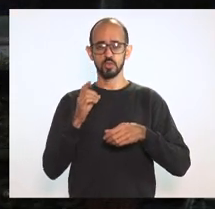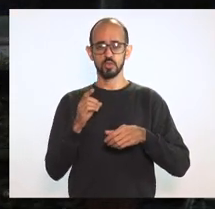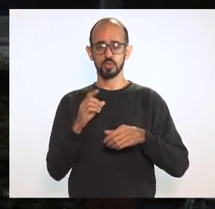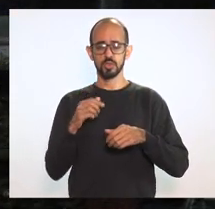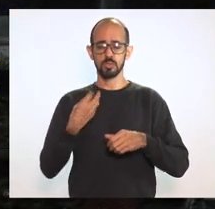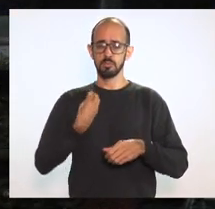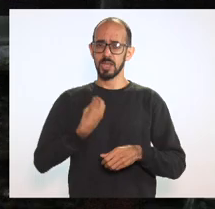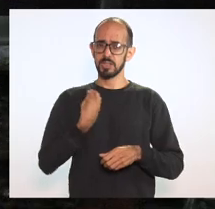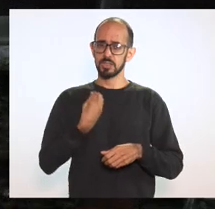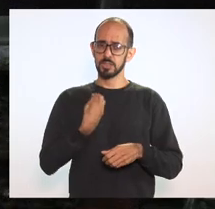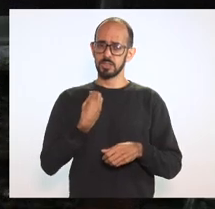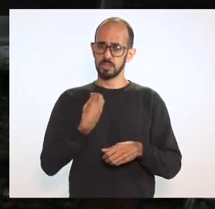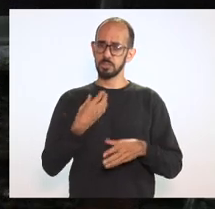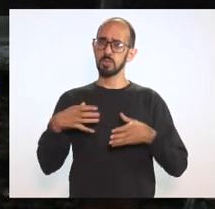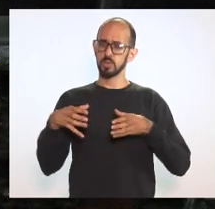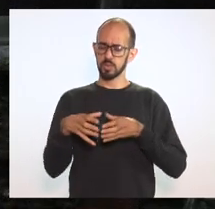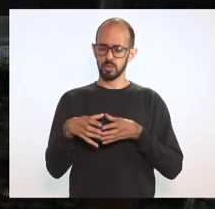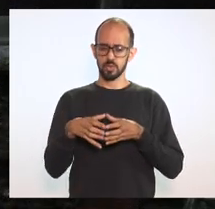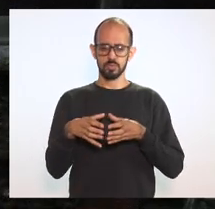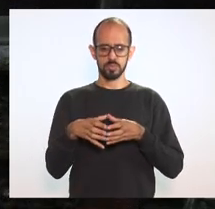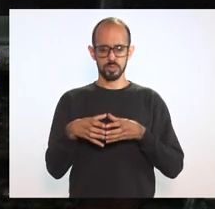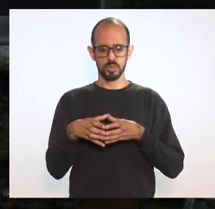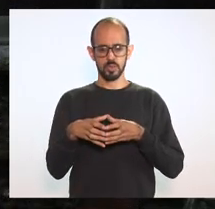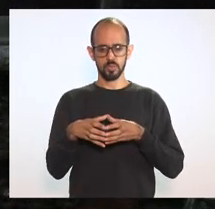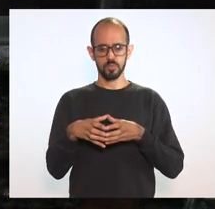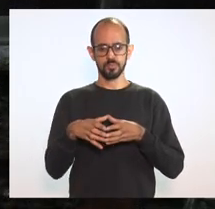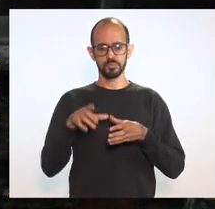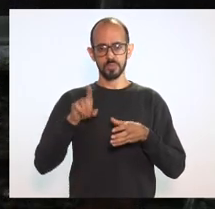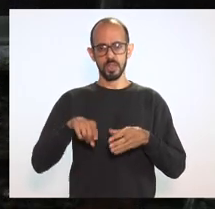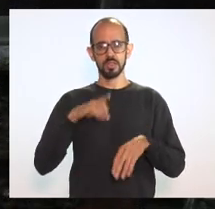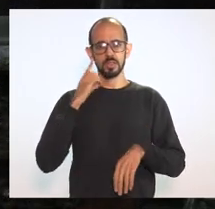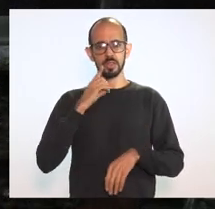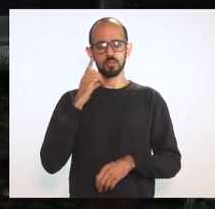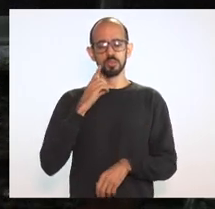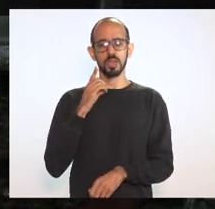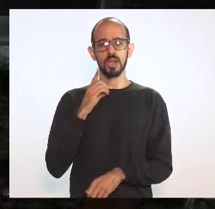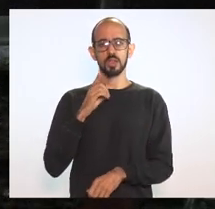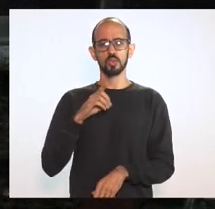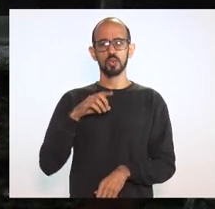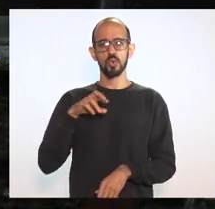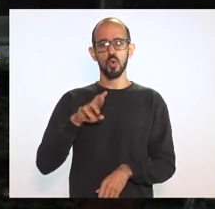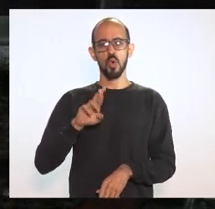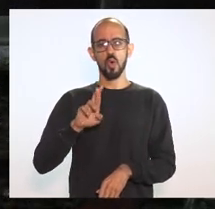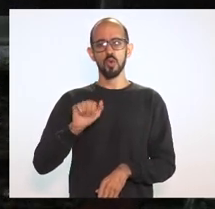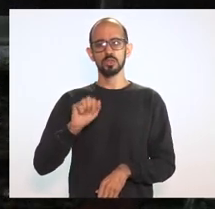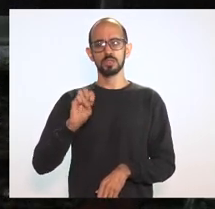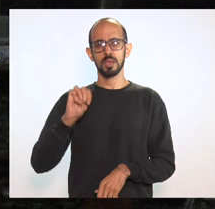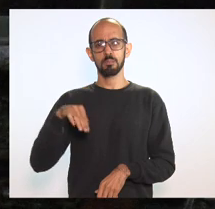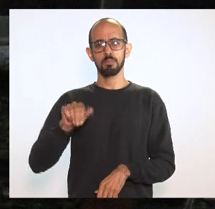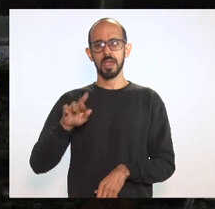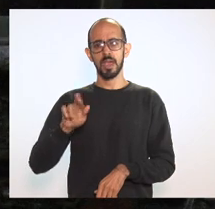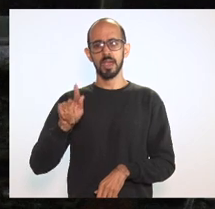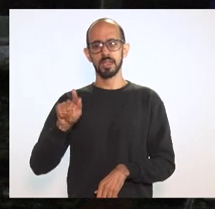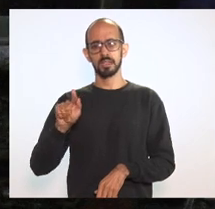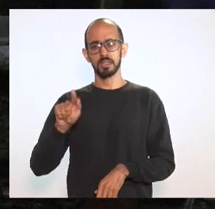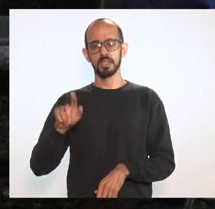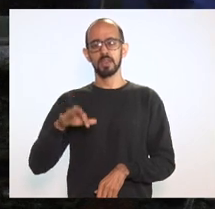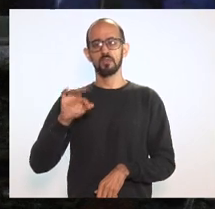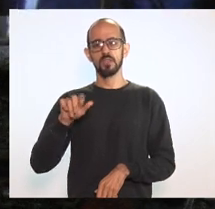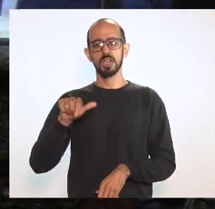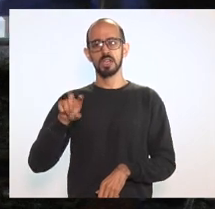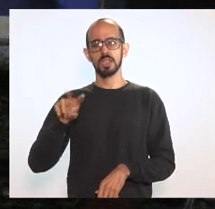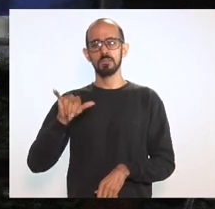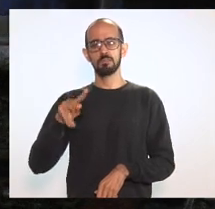e suplentes desta comissão. São eles o deputado Rosenberg Reis, Felipe Peixoto,